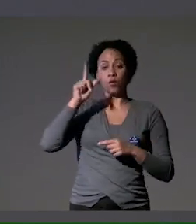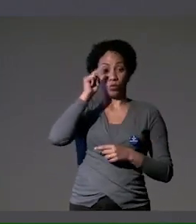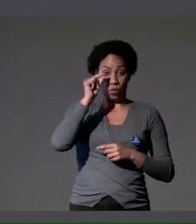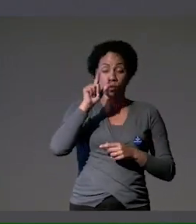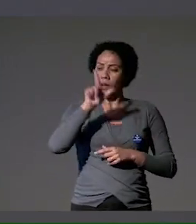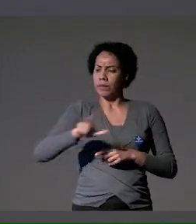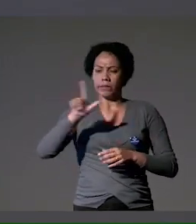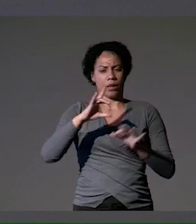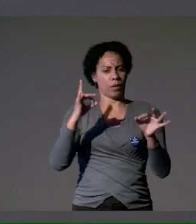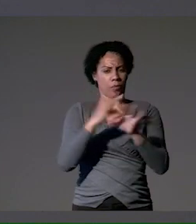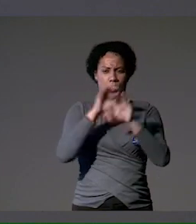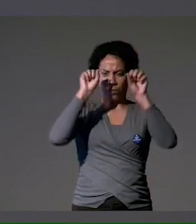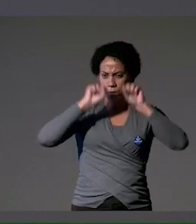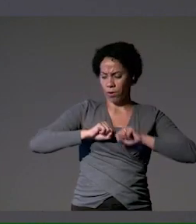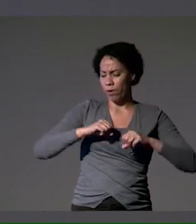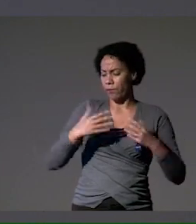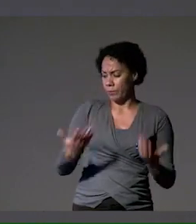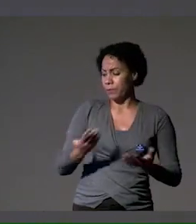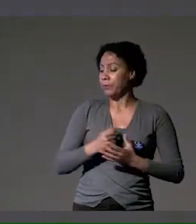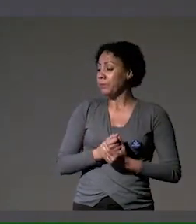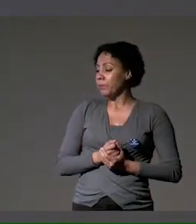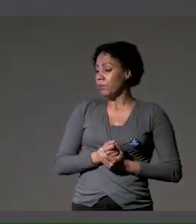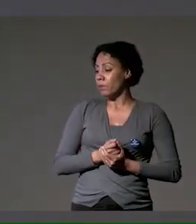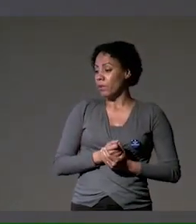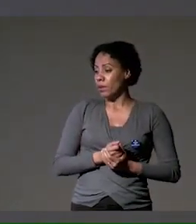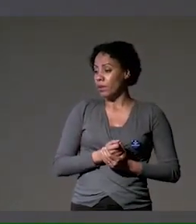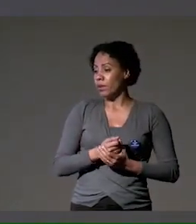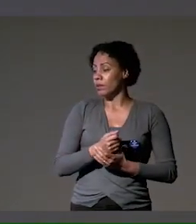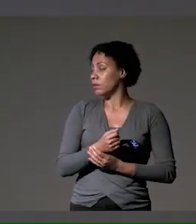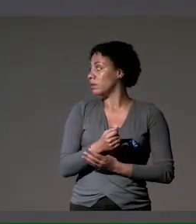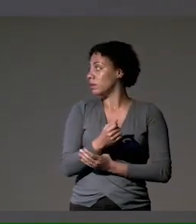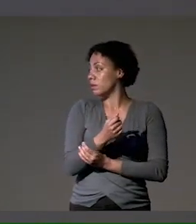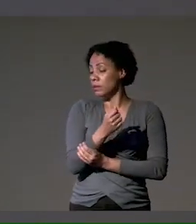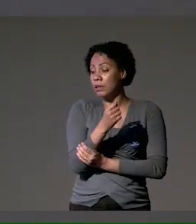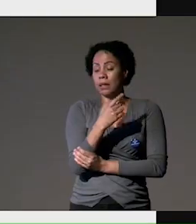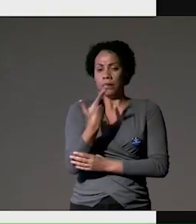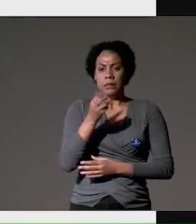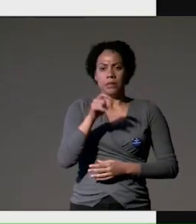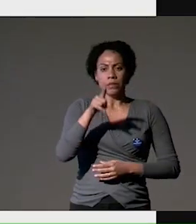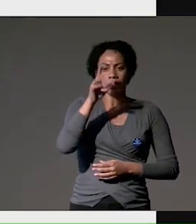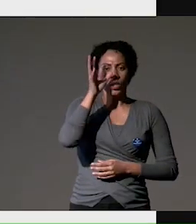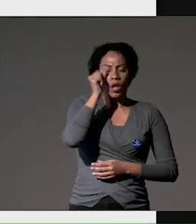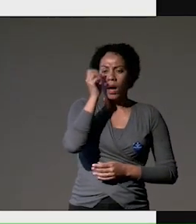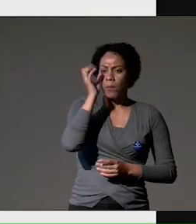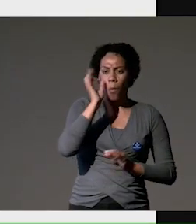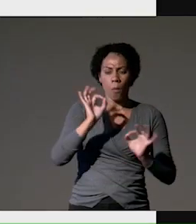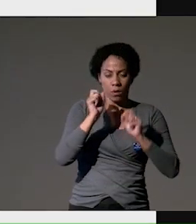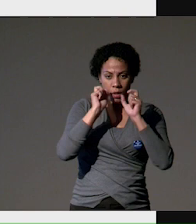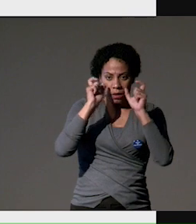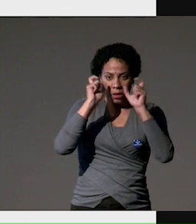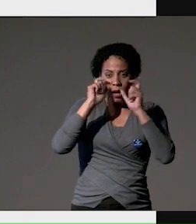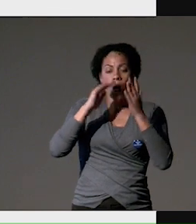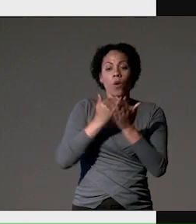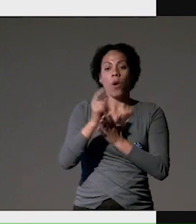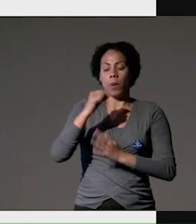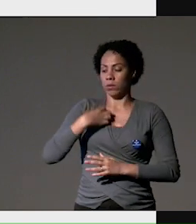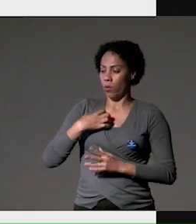comprova. Então, na medida que você vai ficando sem dormir, fica desse jeito. Assim.